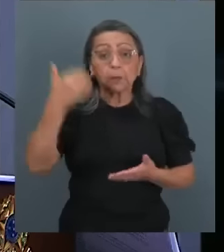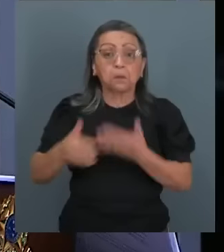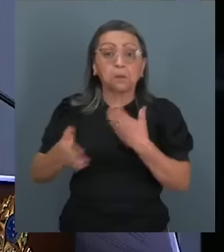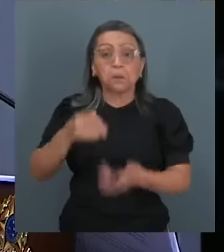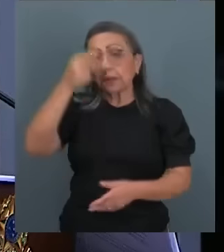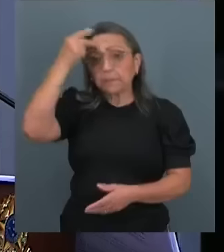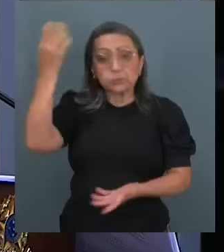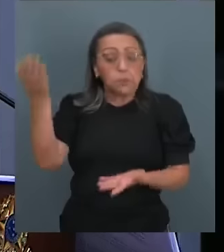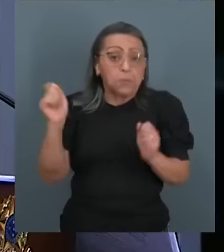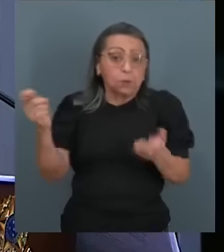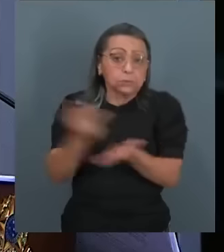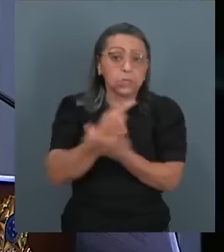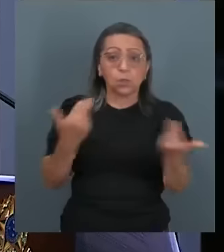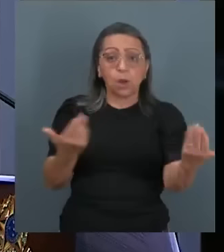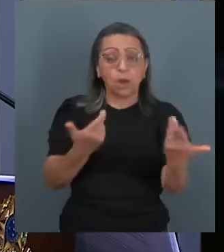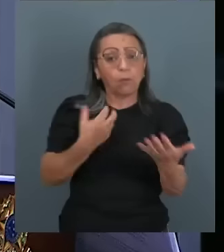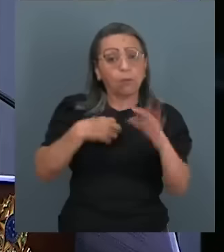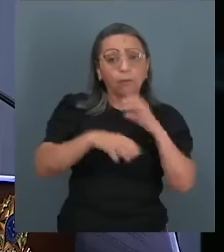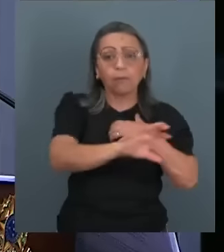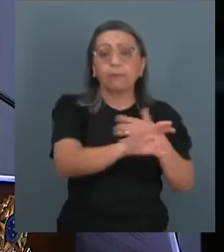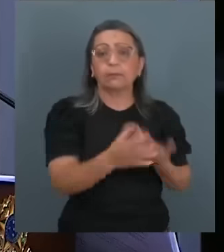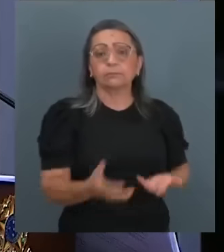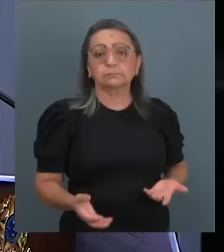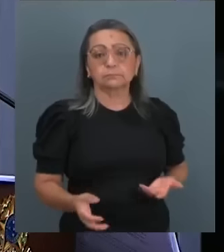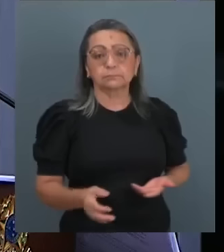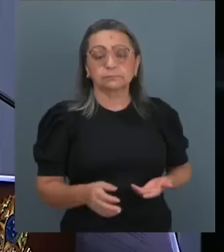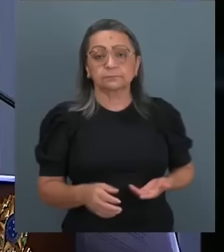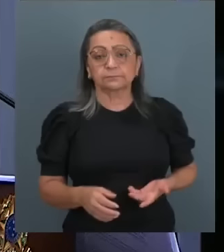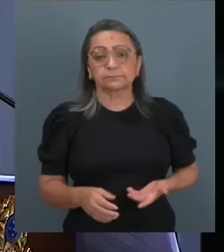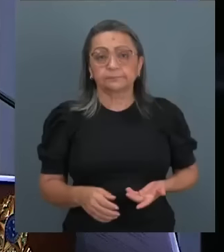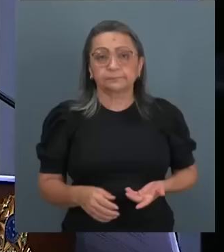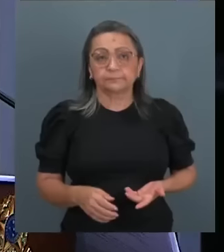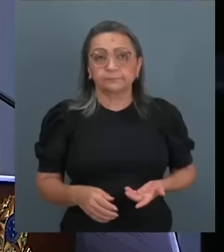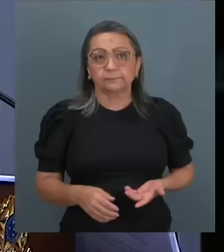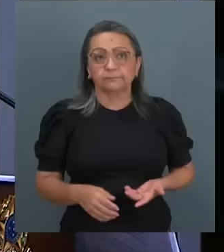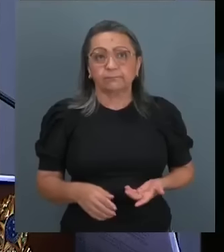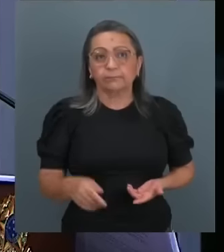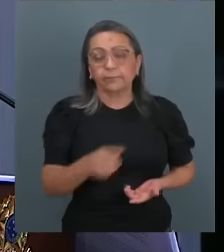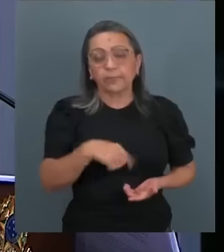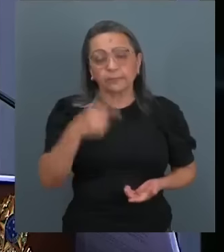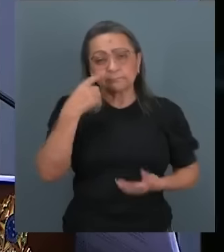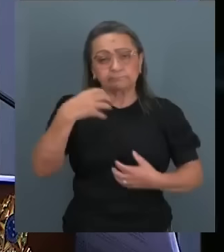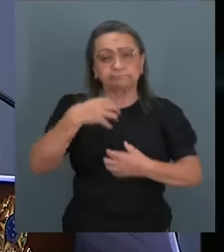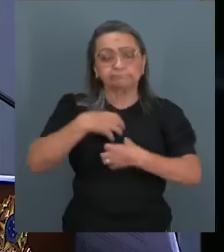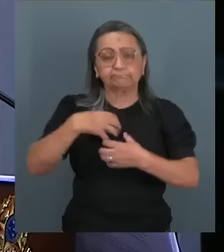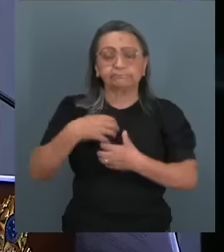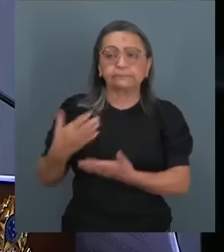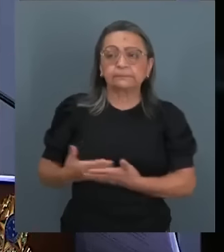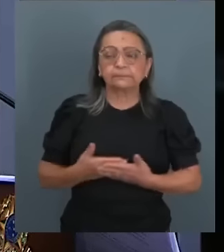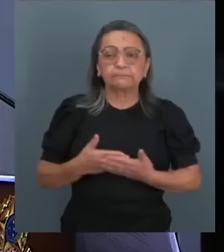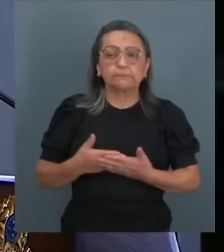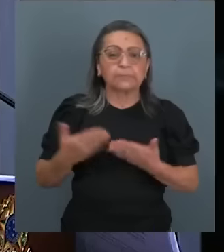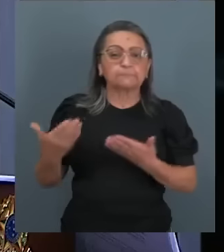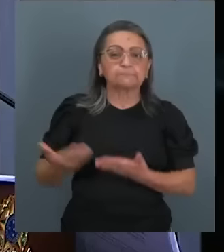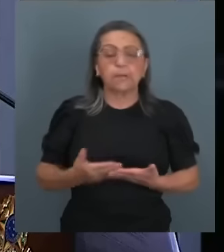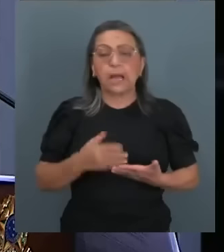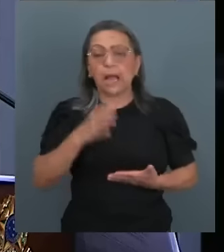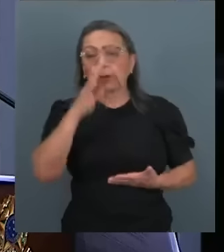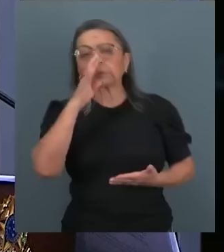cidadão. Se coloque no lugar dele. Que se veja diante de uma acusação sustentada